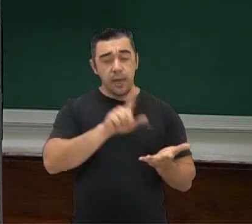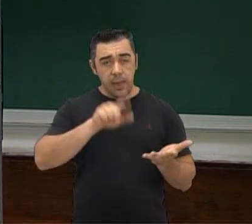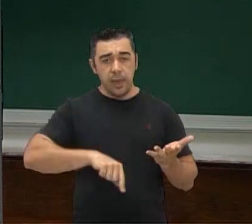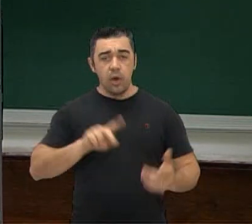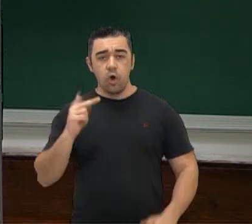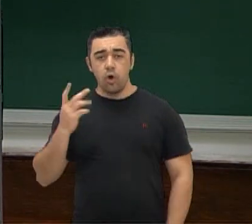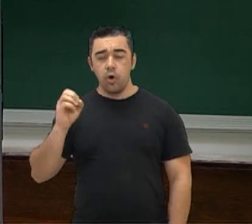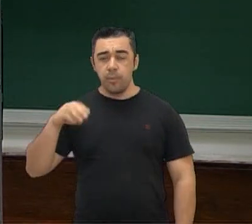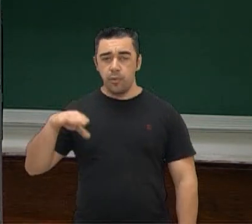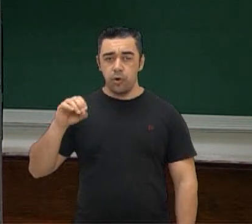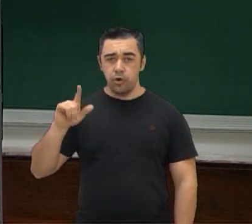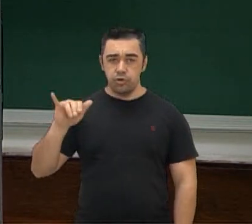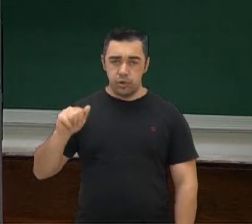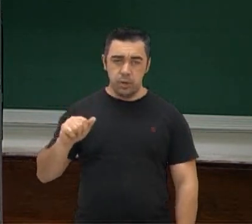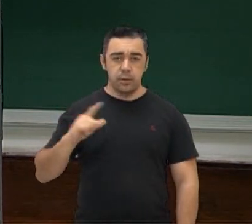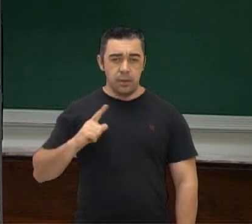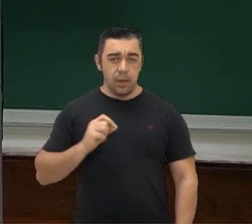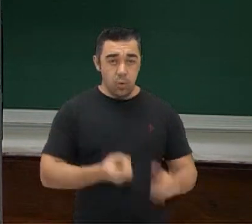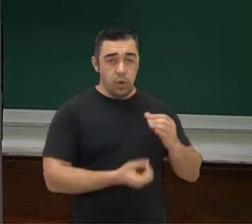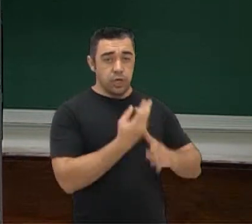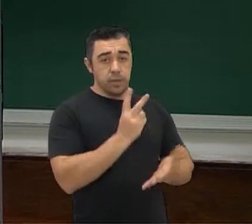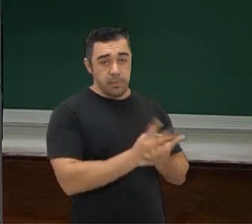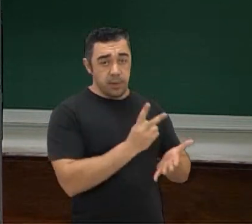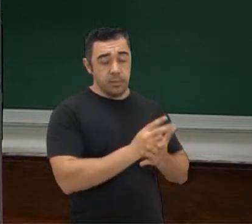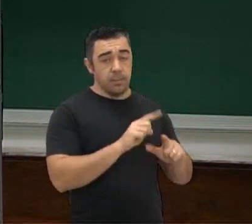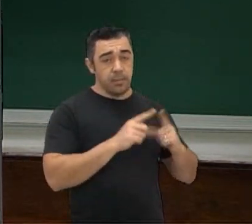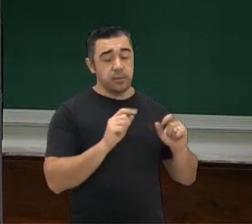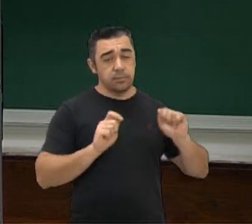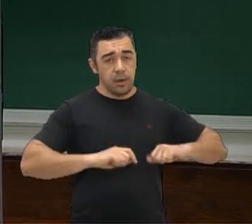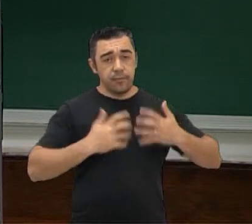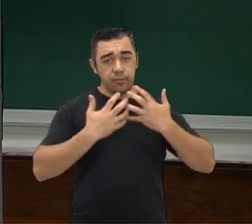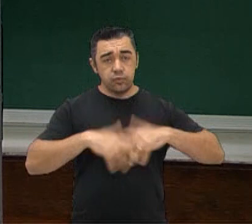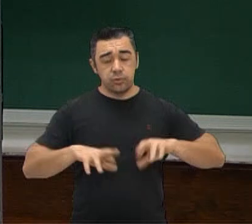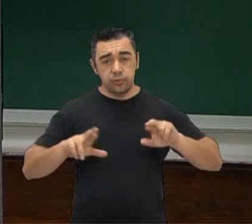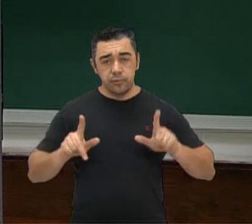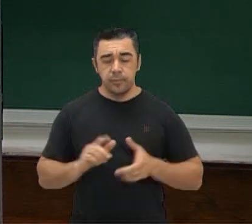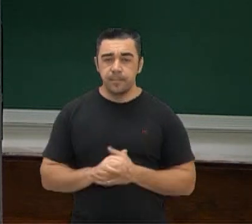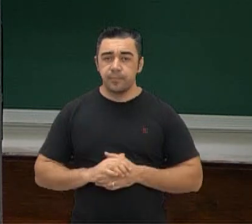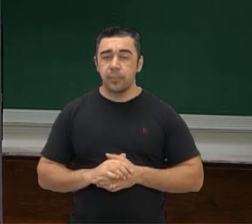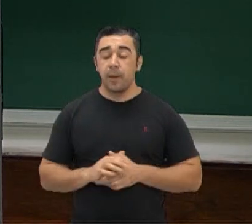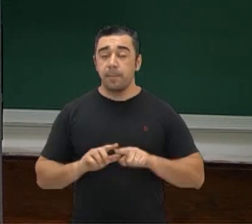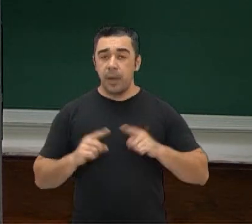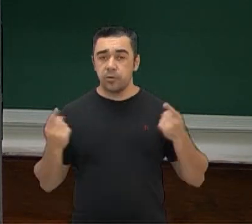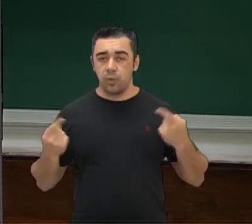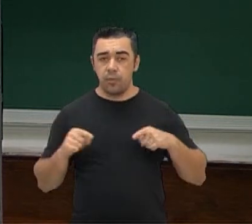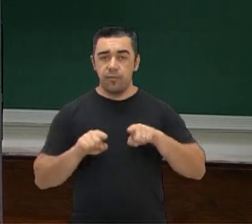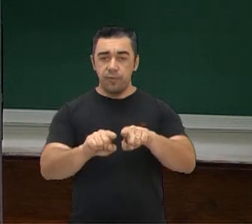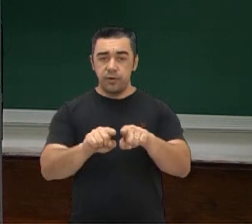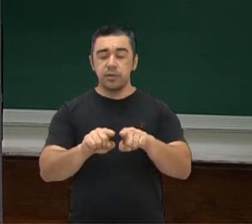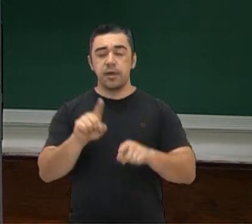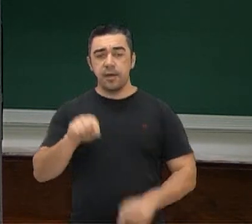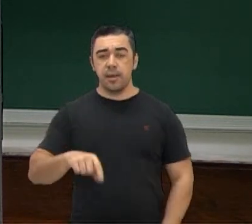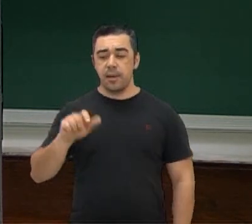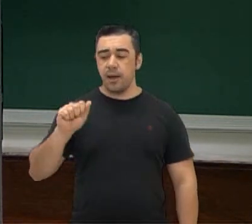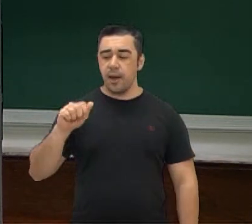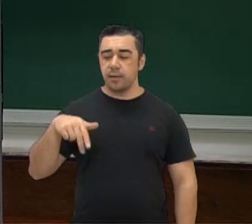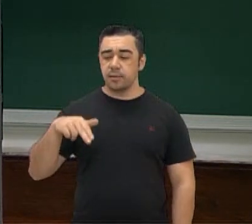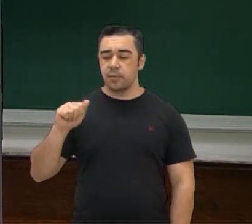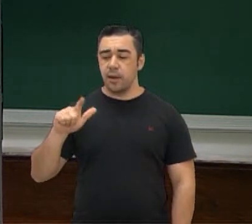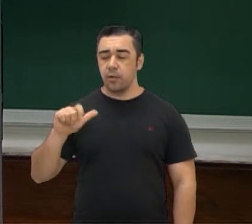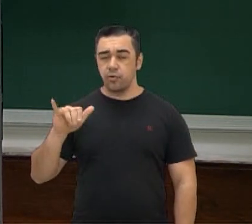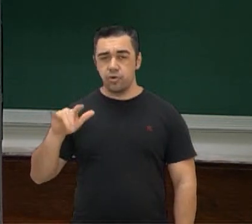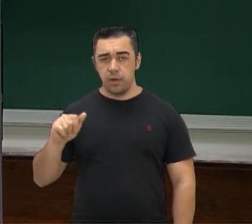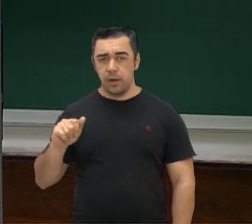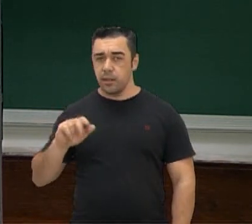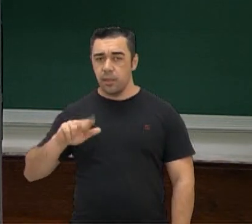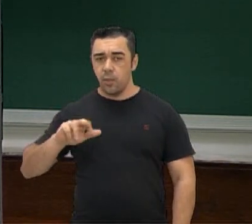mas função pode ser diferente ou igual. E quando a gente está falando de convergência, é a analogia, porque a origem não é a mesma, mas a função é